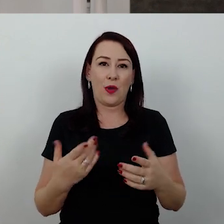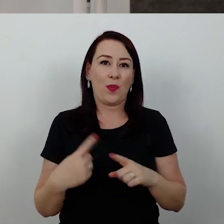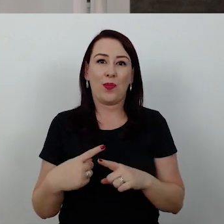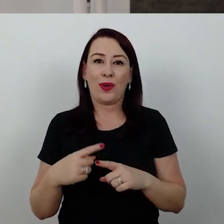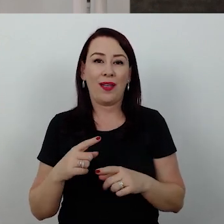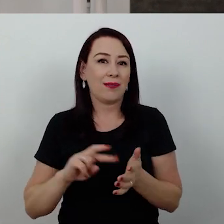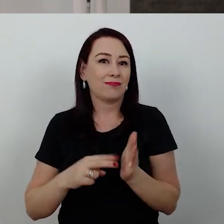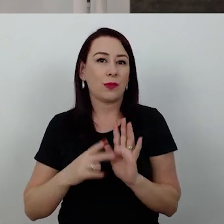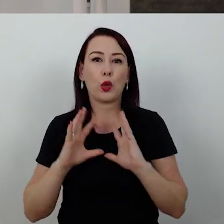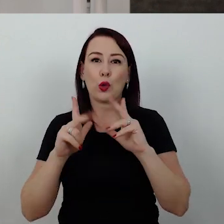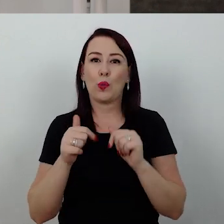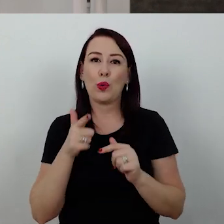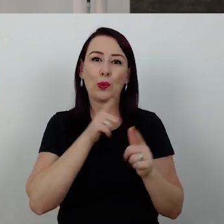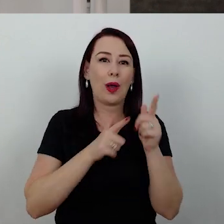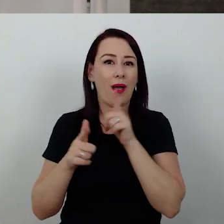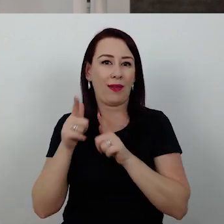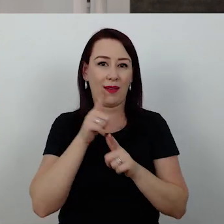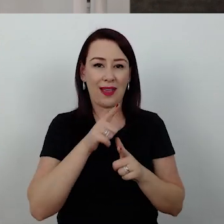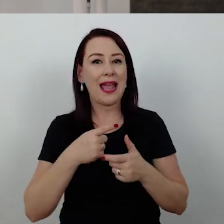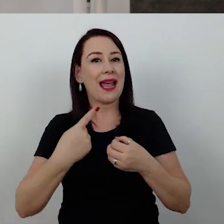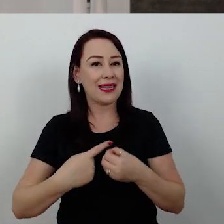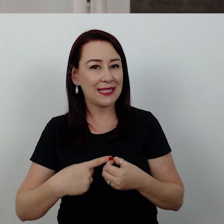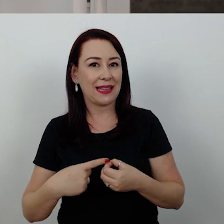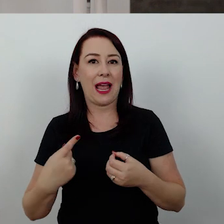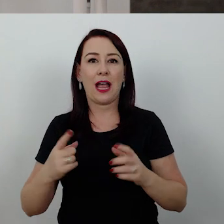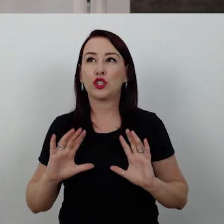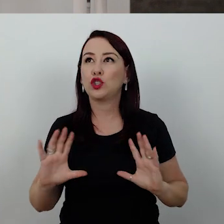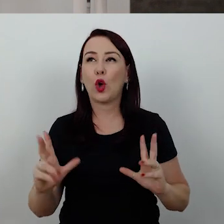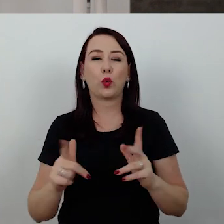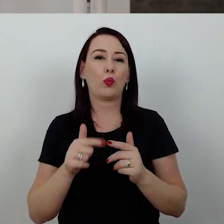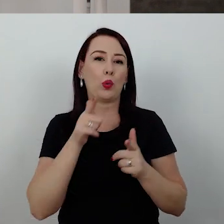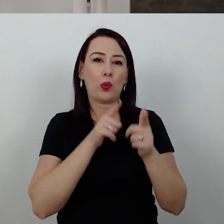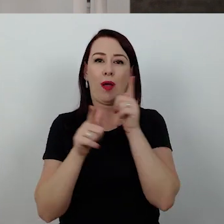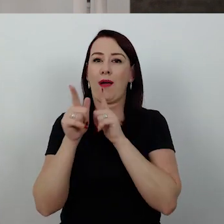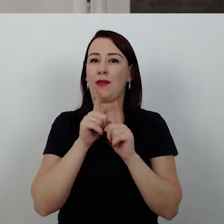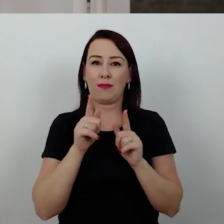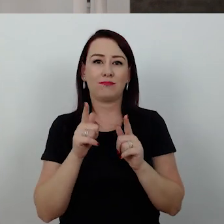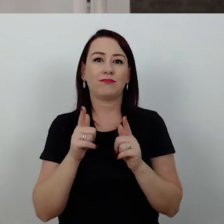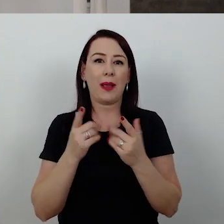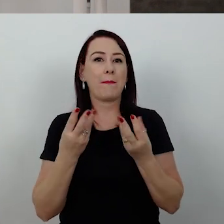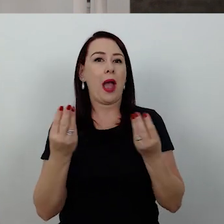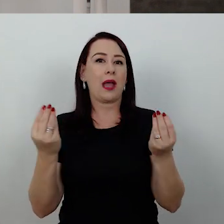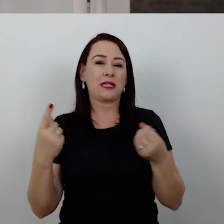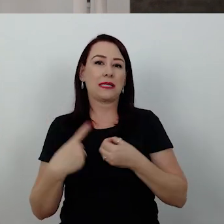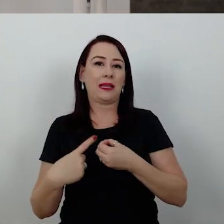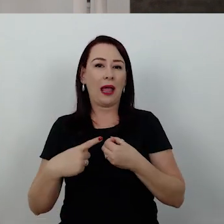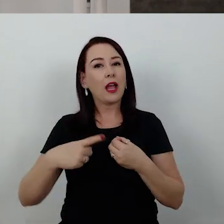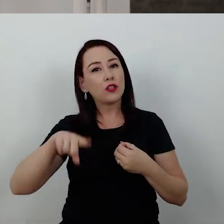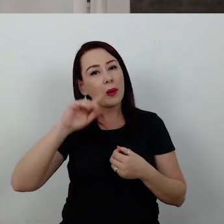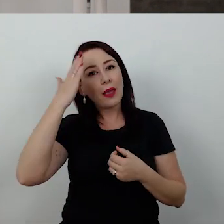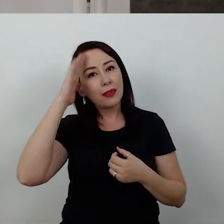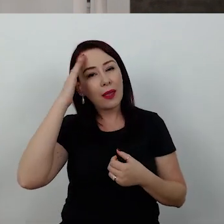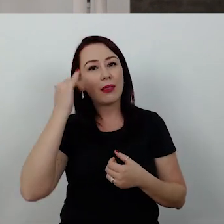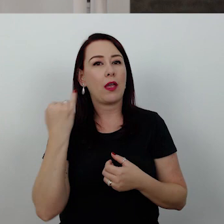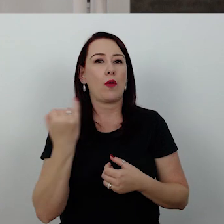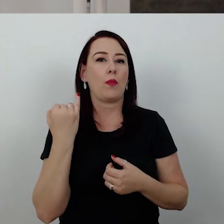porque eu acho que só tem a crescer. O território, né, como um todo, tendo mais cidades que entendem essa importância mesmo